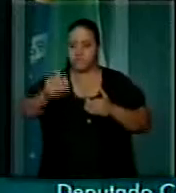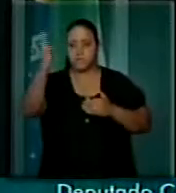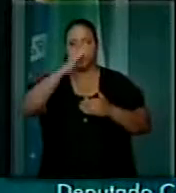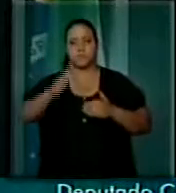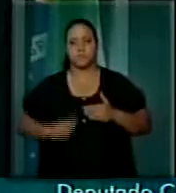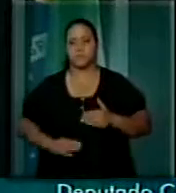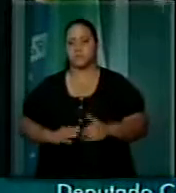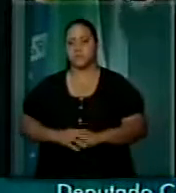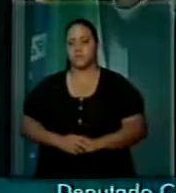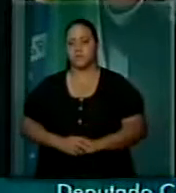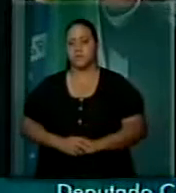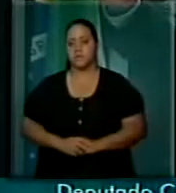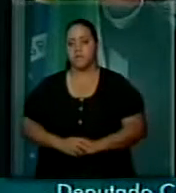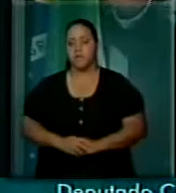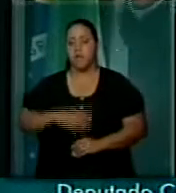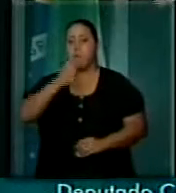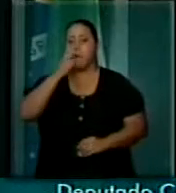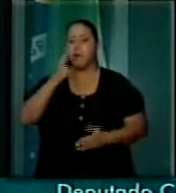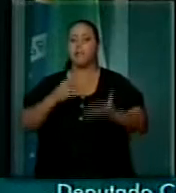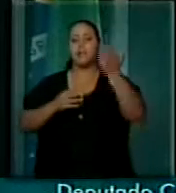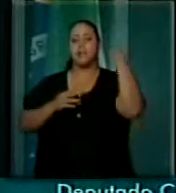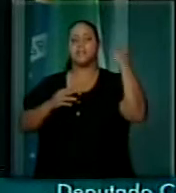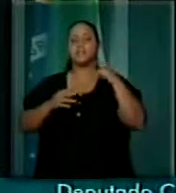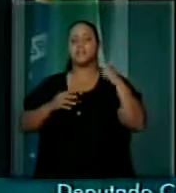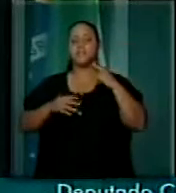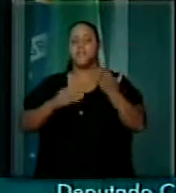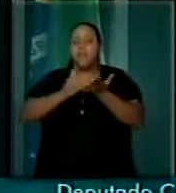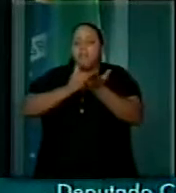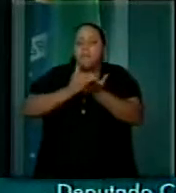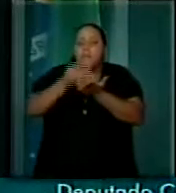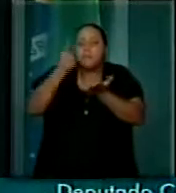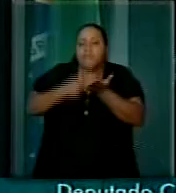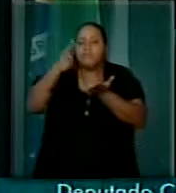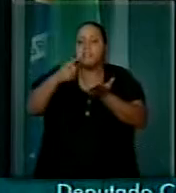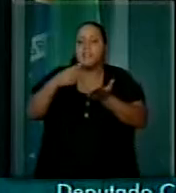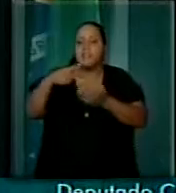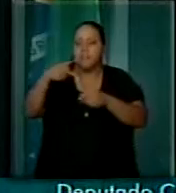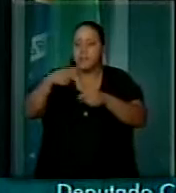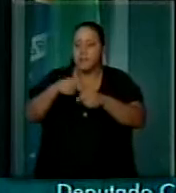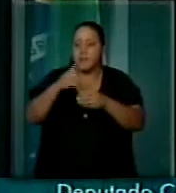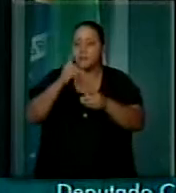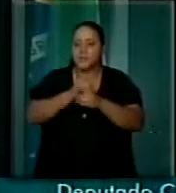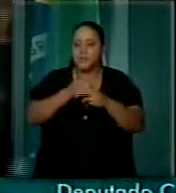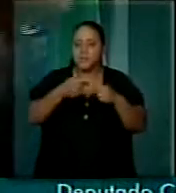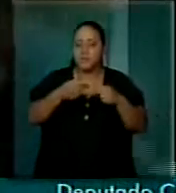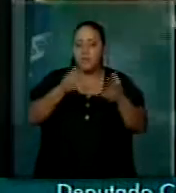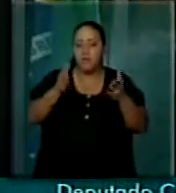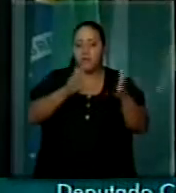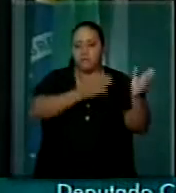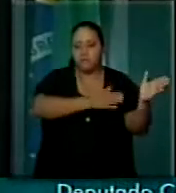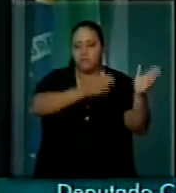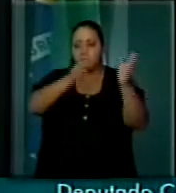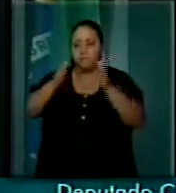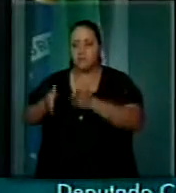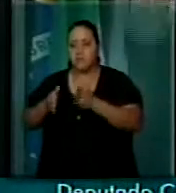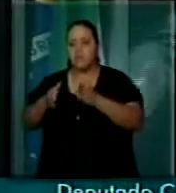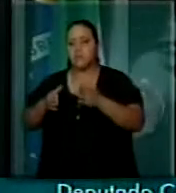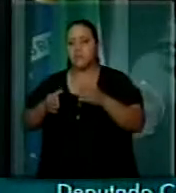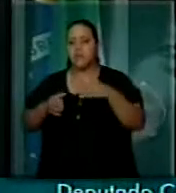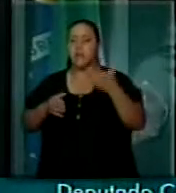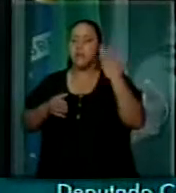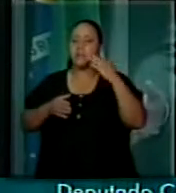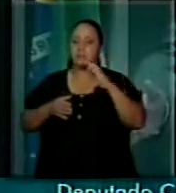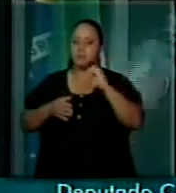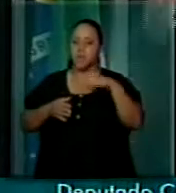o marco regulatório do petróleo, isso já está aprovado. Mudamos da concessão para a